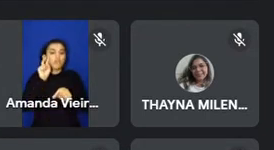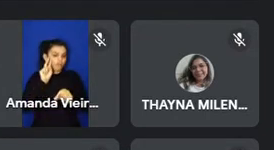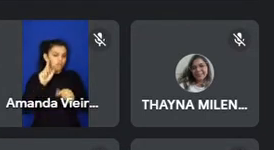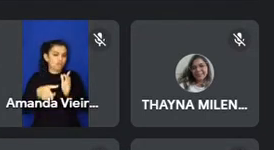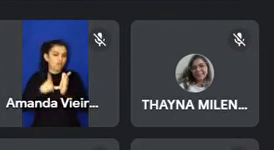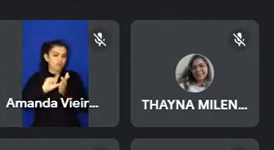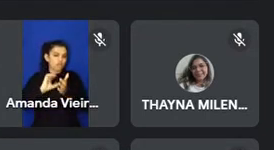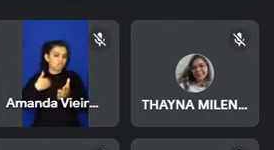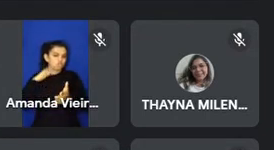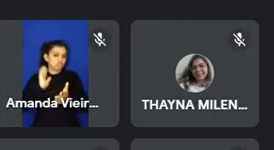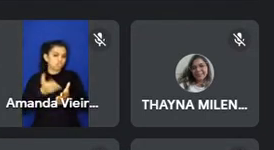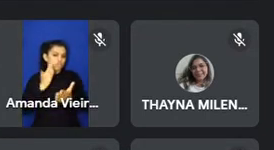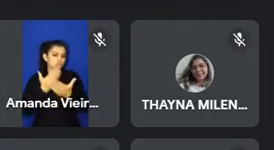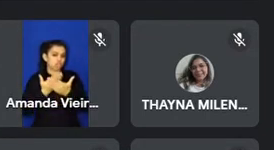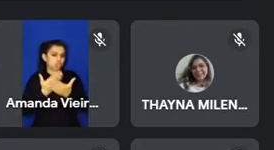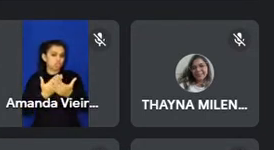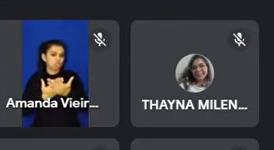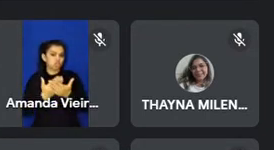As chamadas